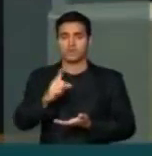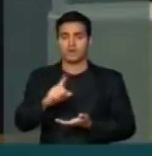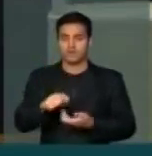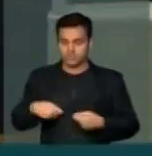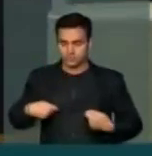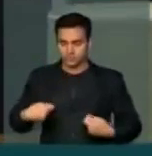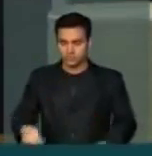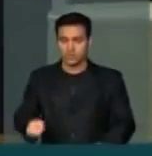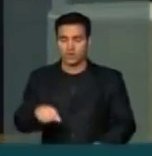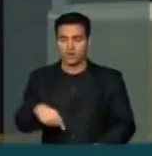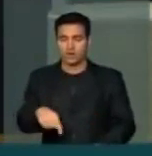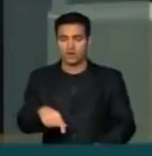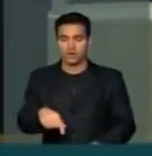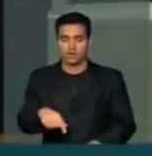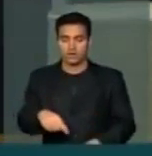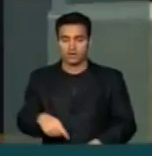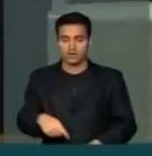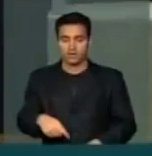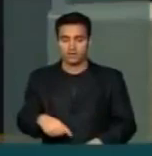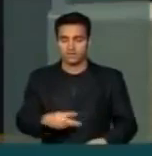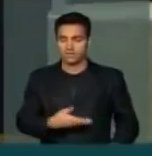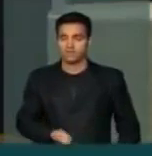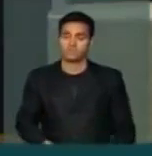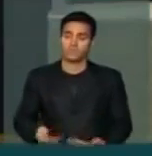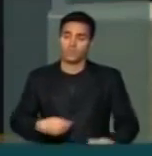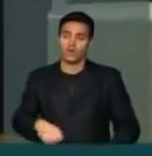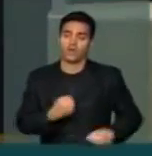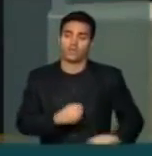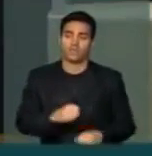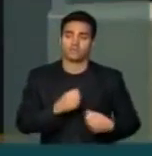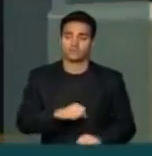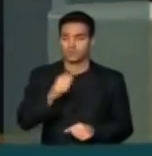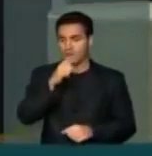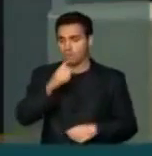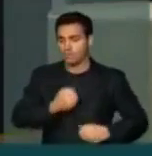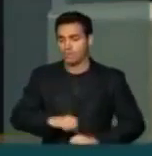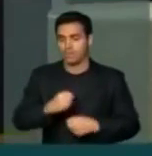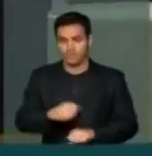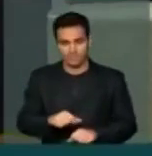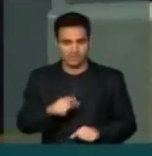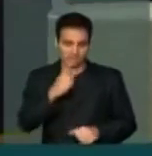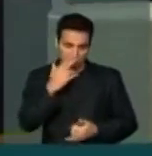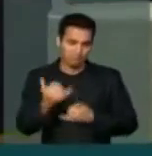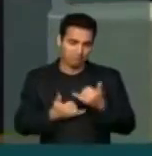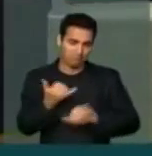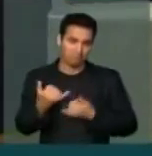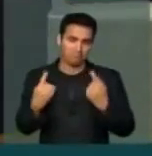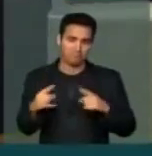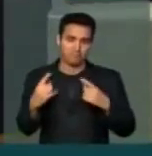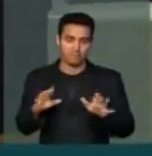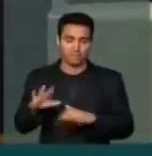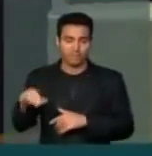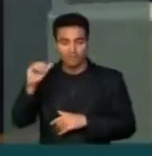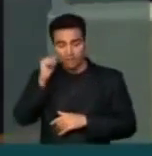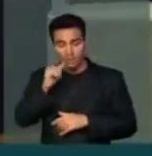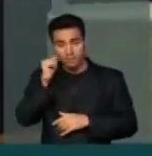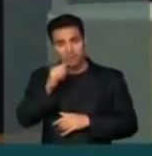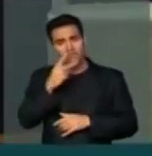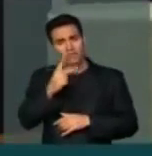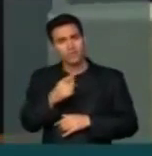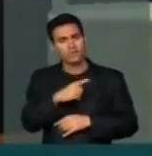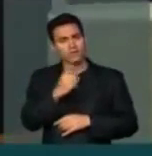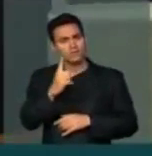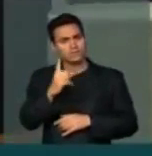empurrando com a vassoura. E são tantas outras que ficaram marcadas. A mulher dele disse: seu Lunga, você não